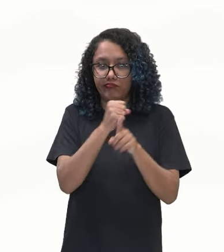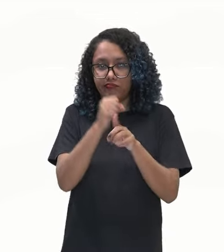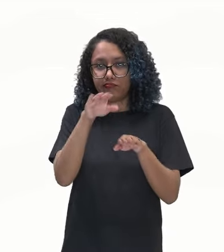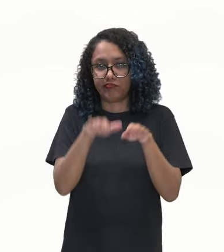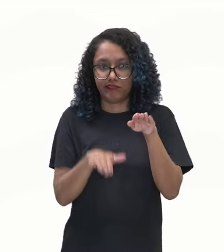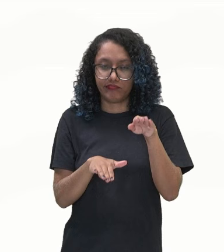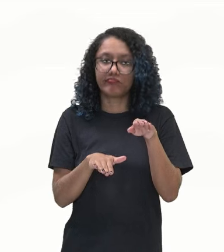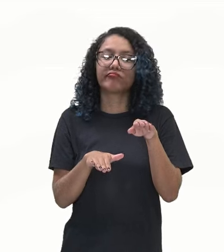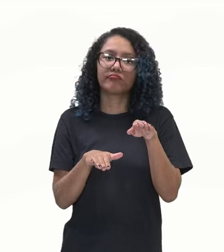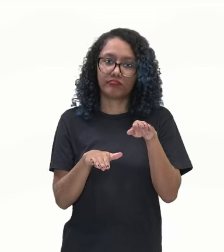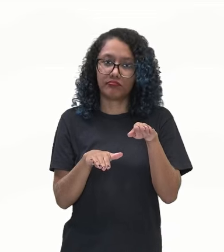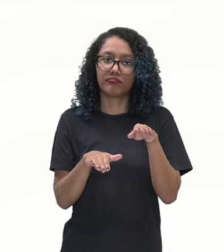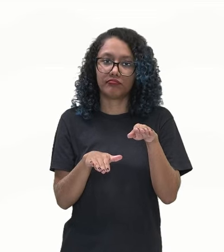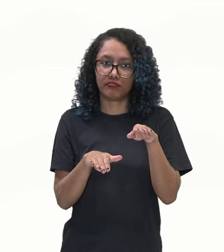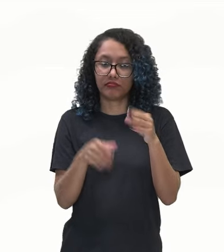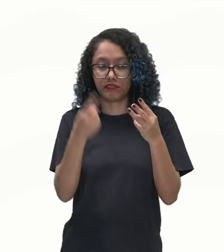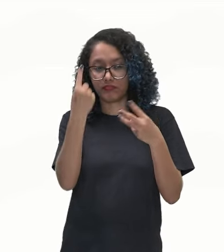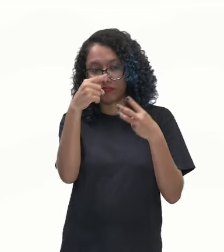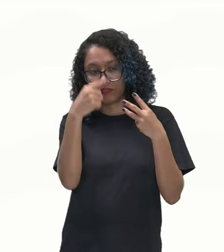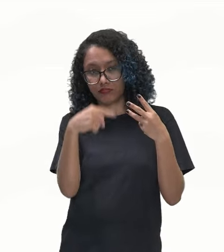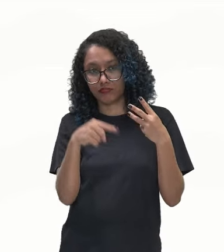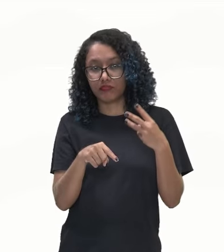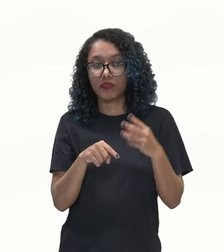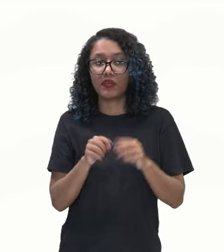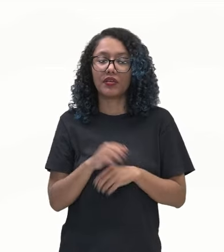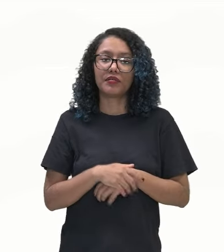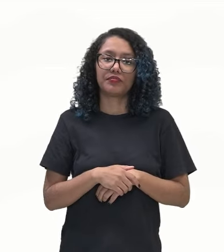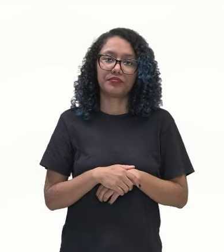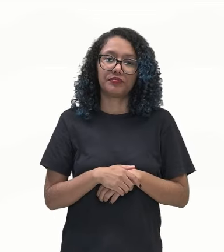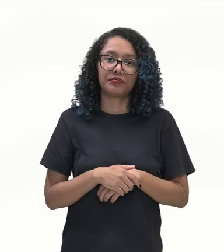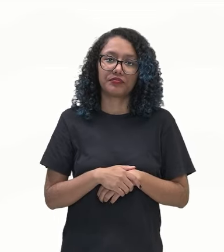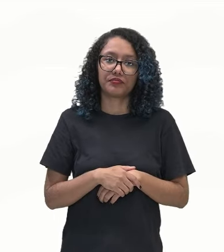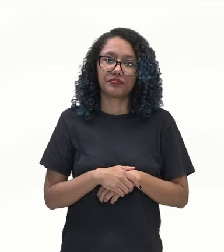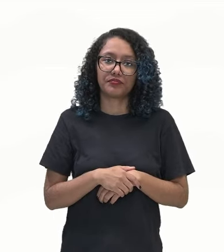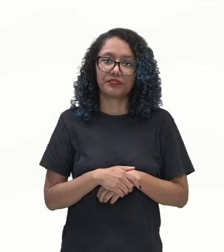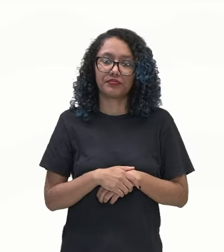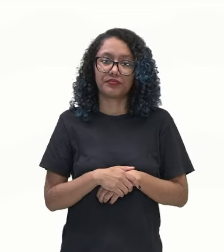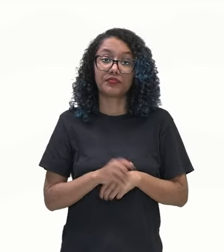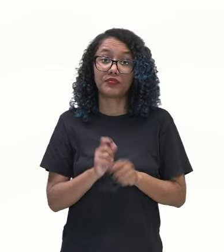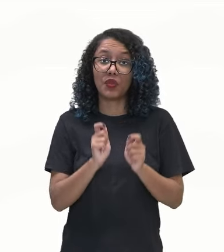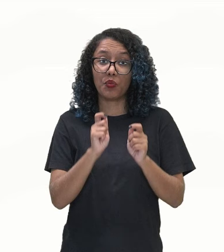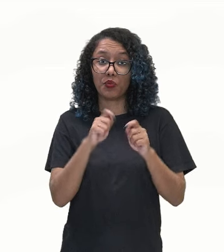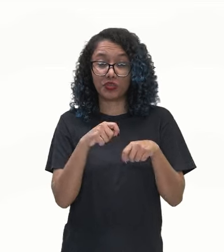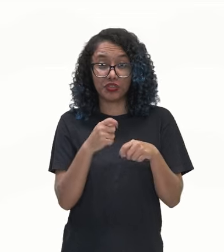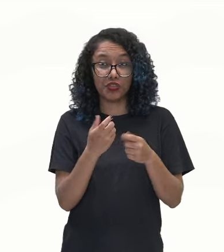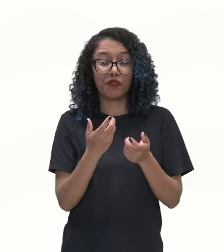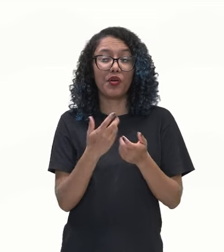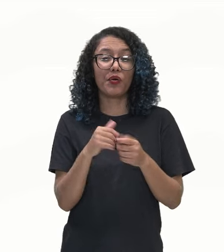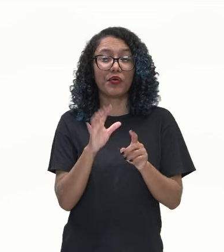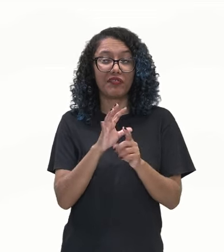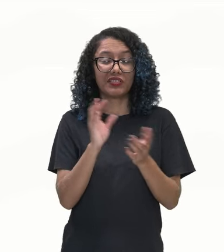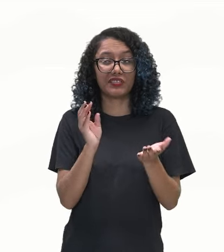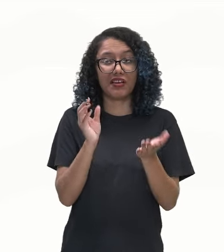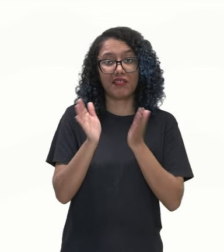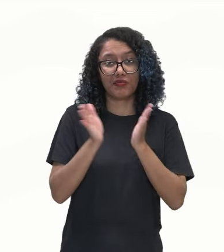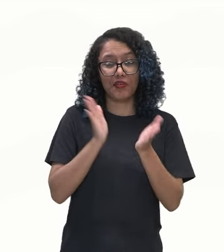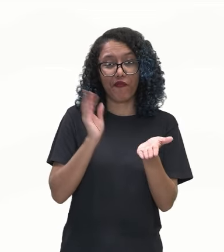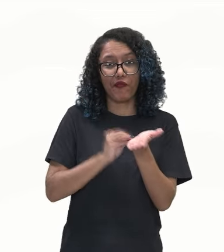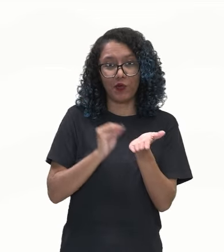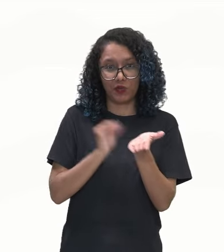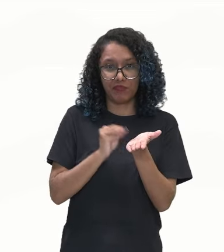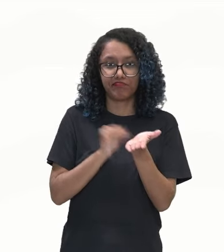esses elementos ajudam a estabelecer a acessibilidade, né? Ou a falta de acessibilidade,